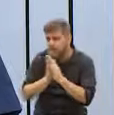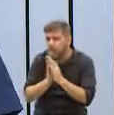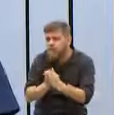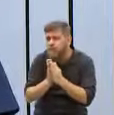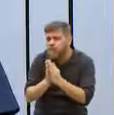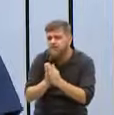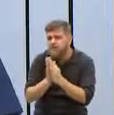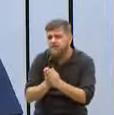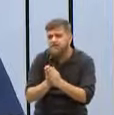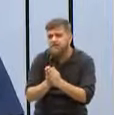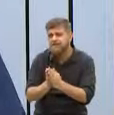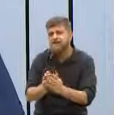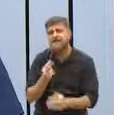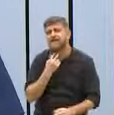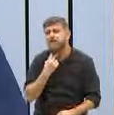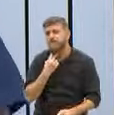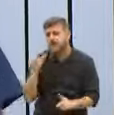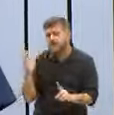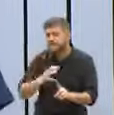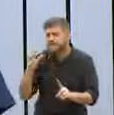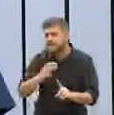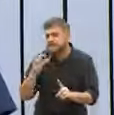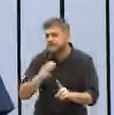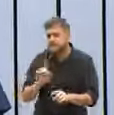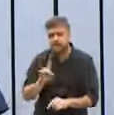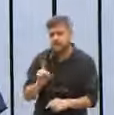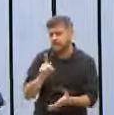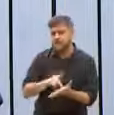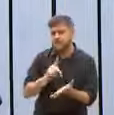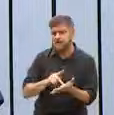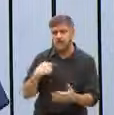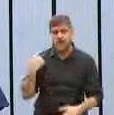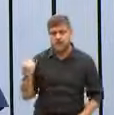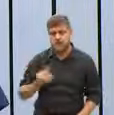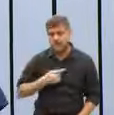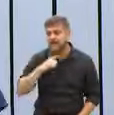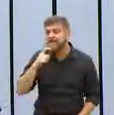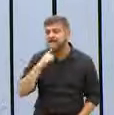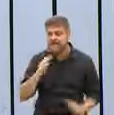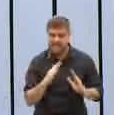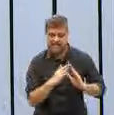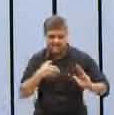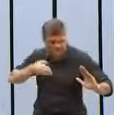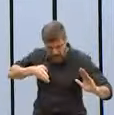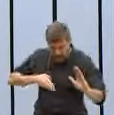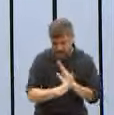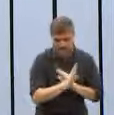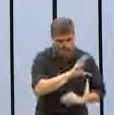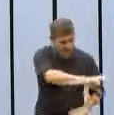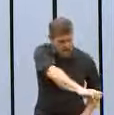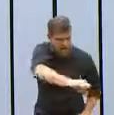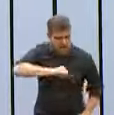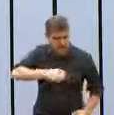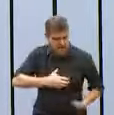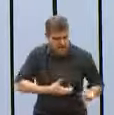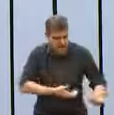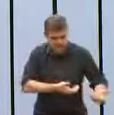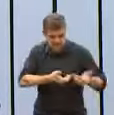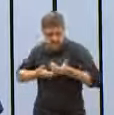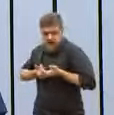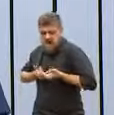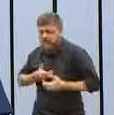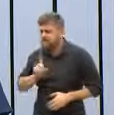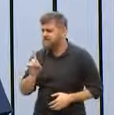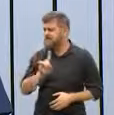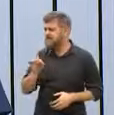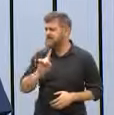favor, parem com essa fala. Por quê? Porque ela não é verdadeira. Ninguém vai entrar na casa de ninguém, tirar filho de ninguém, não é nada